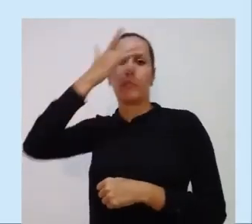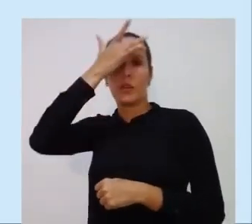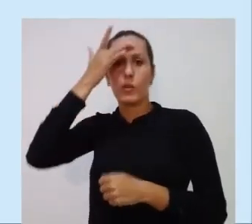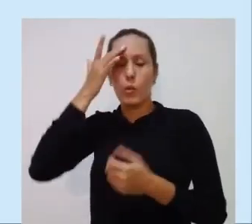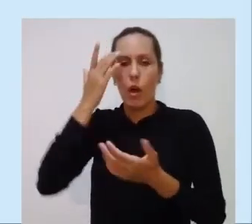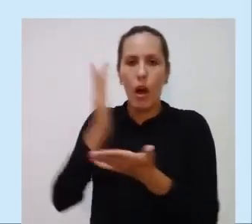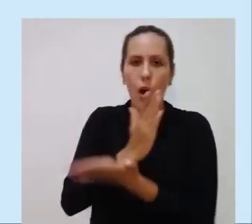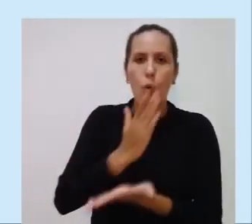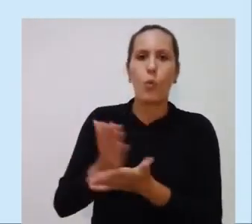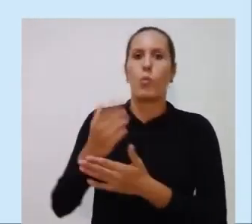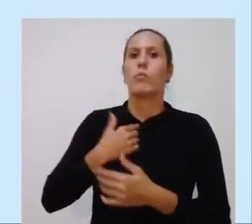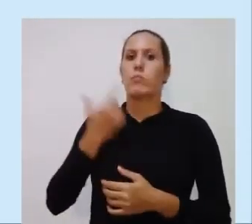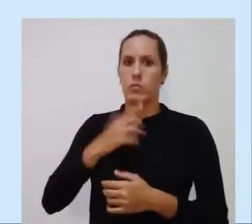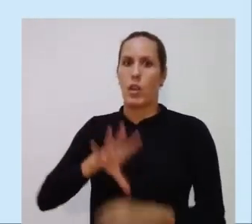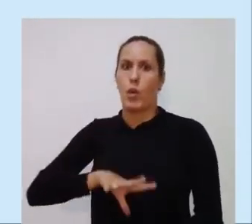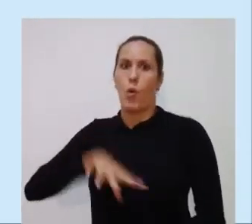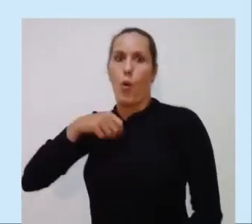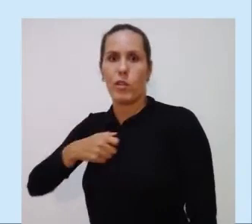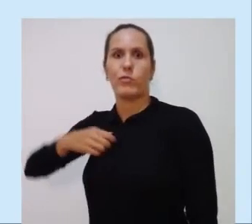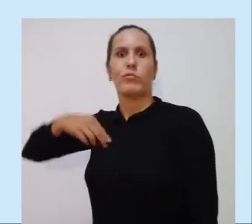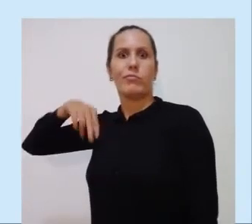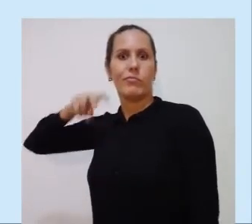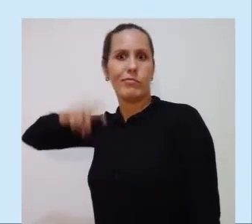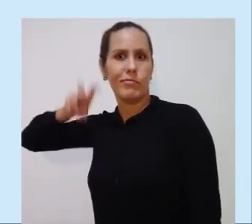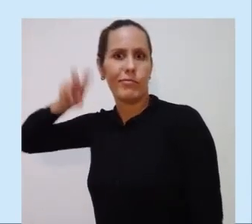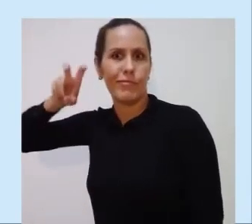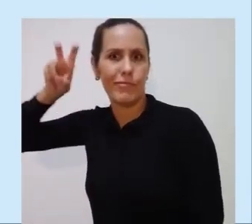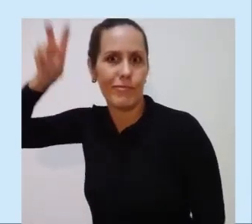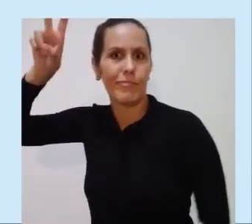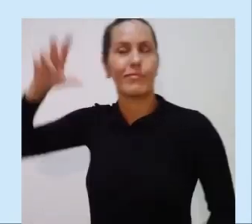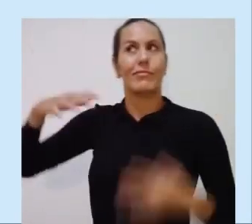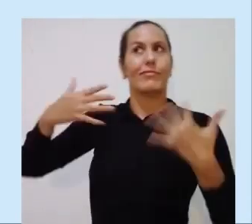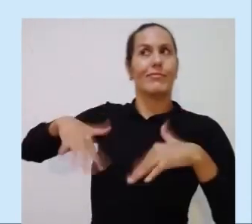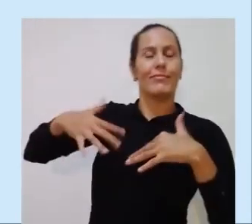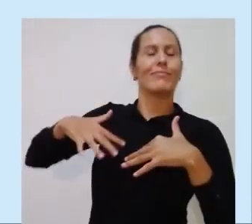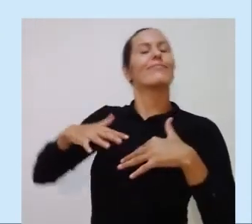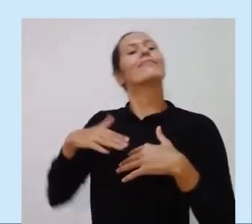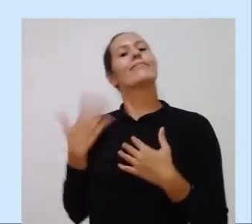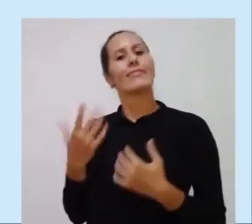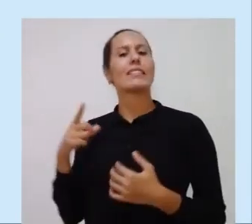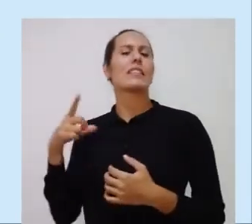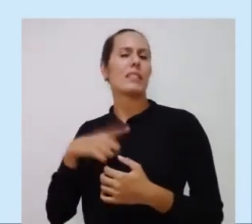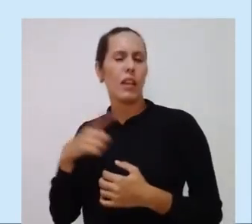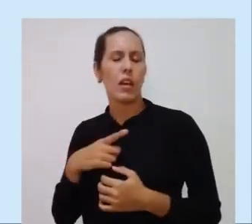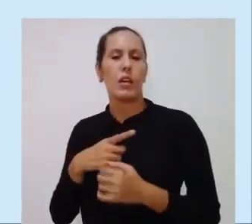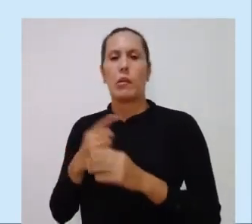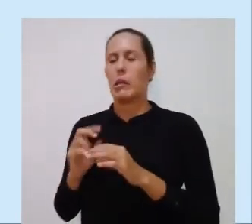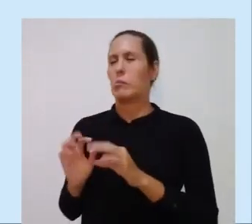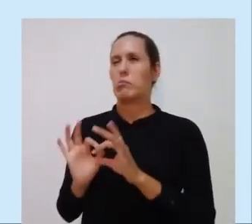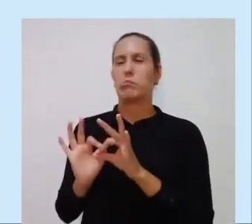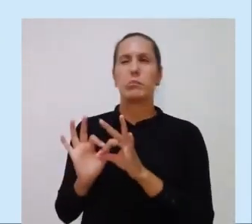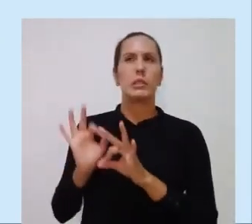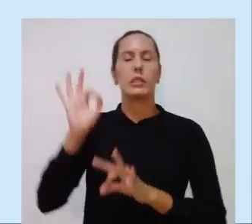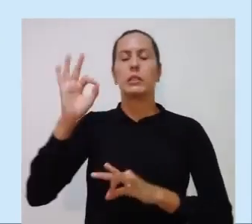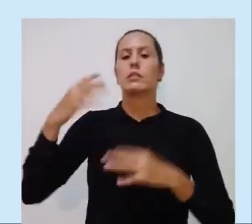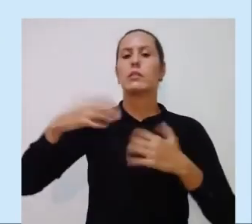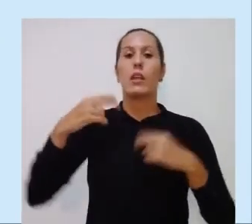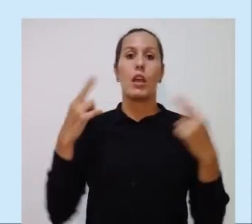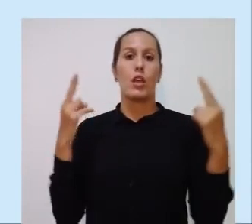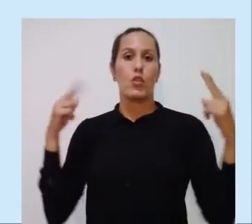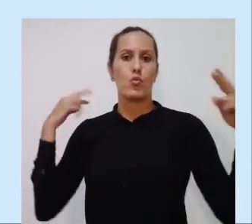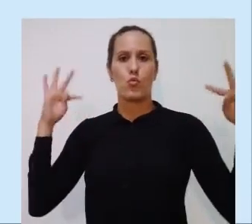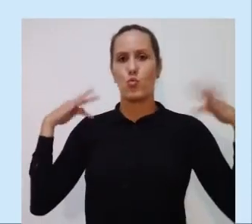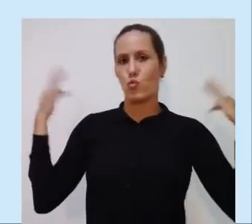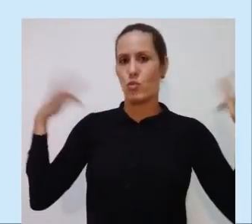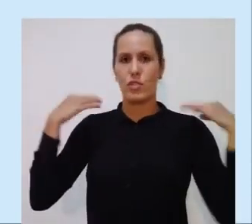algumas pessoas aí esculpindo essa montanha, tá, gente? Tem algumas pessoas aí que estão conseguindo escalar também. tem uma dinâmica muito grande